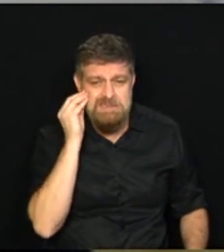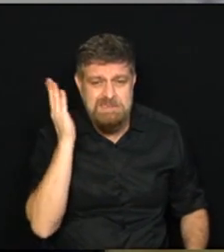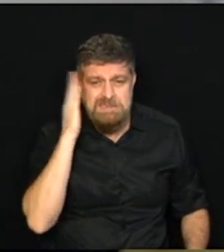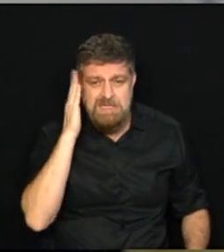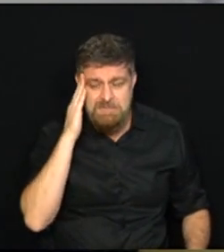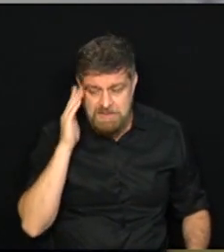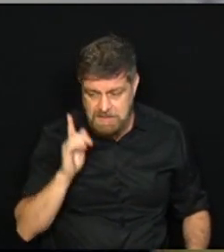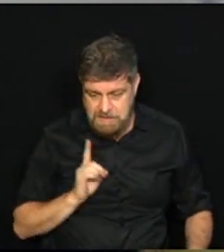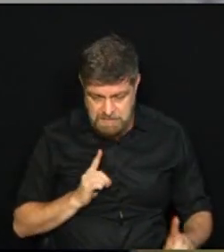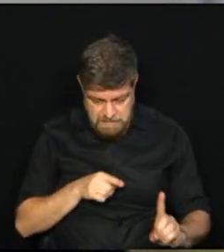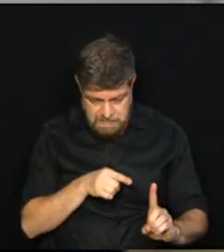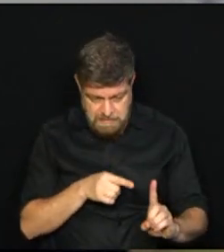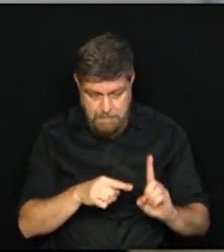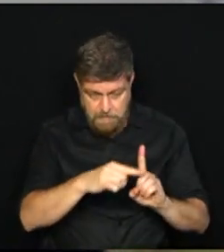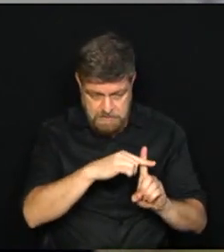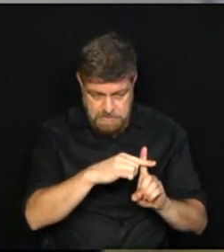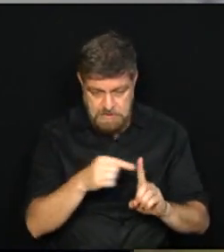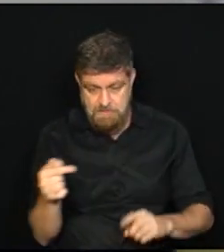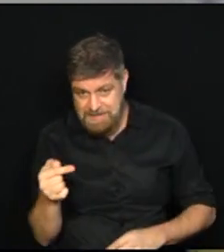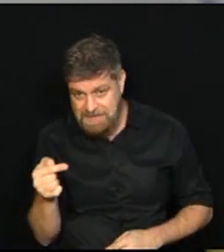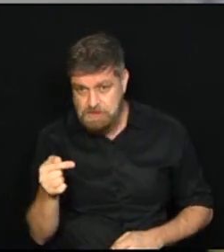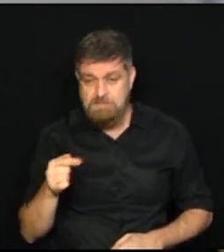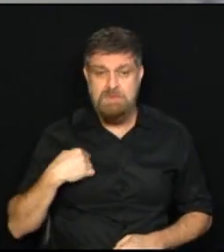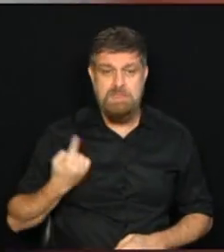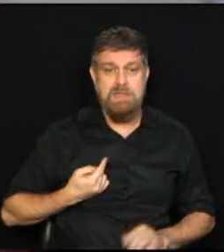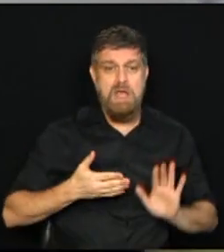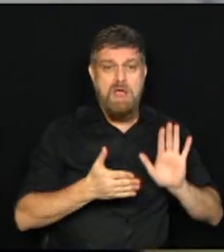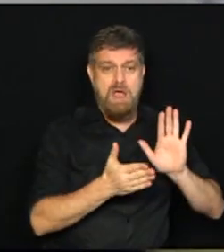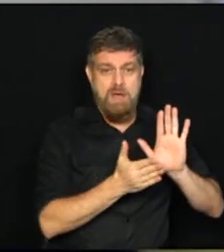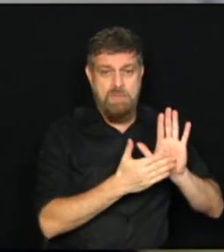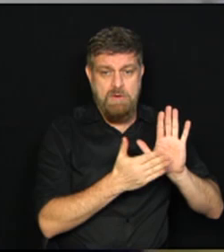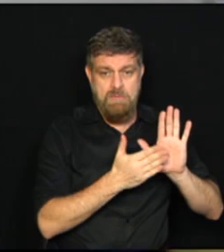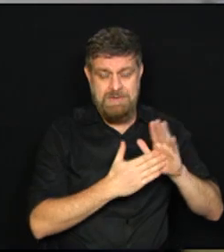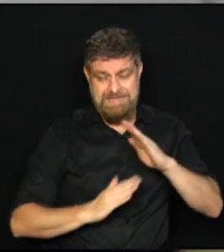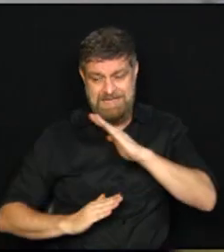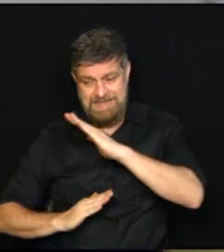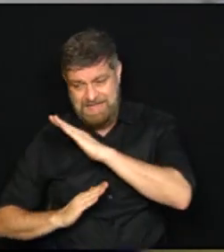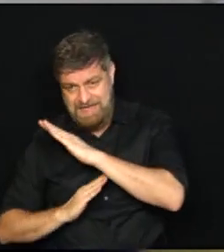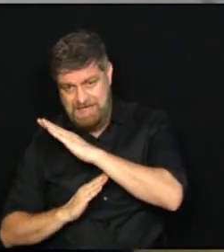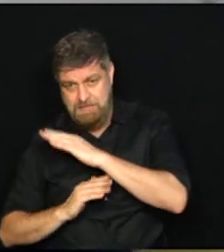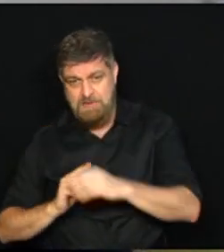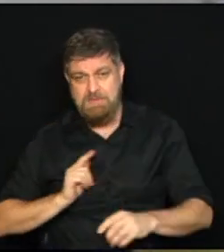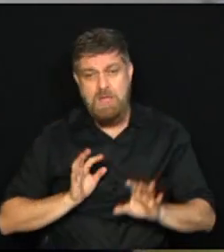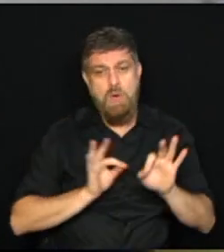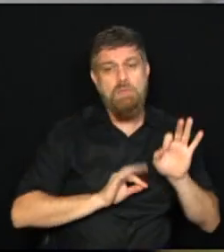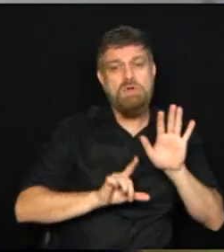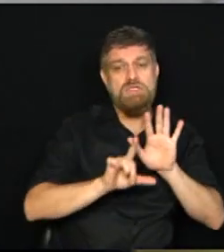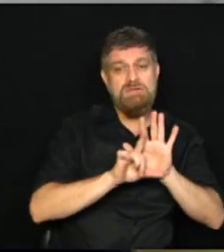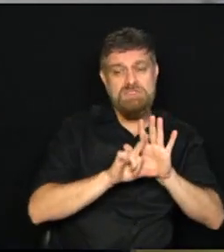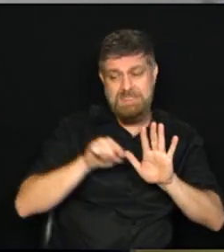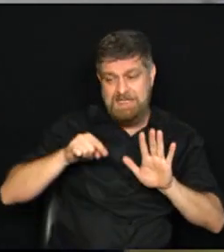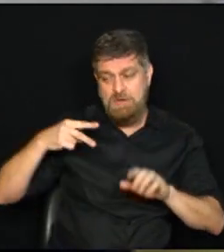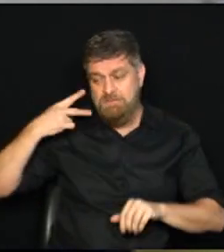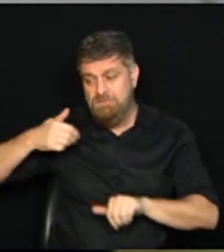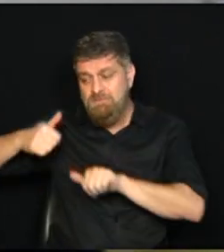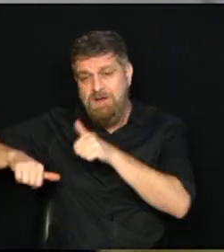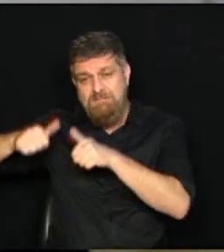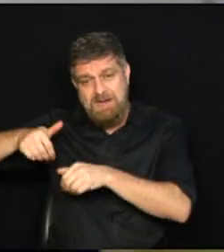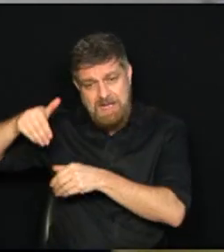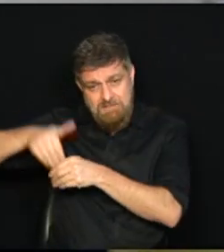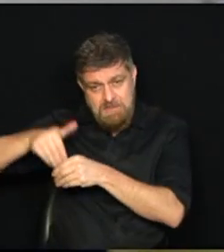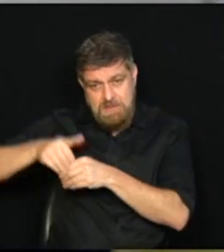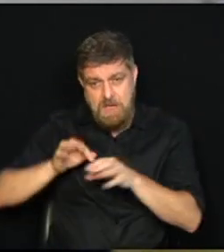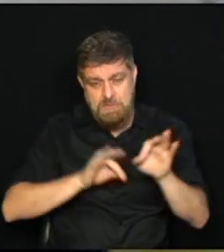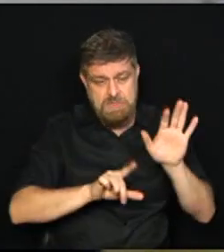propositura que estamos fazendo, está tramitando na Câmara, projeto de lei, é o projeto de lei ordinária